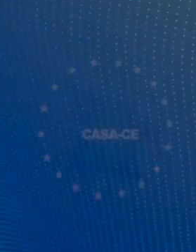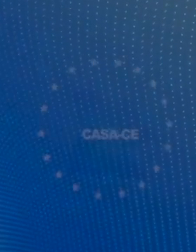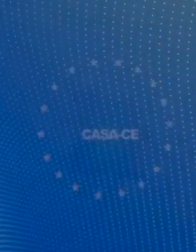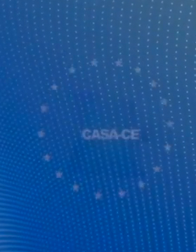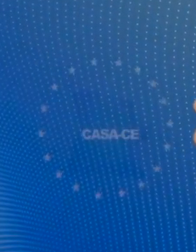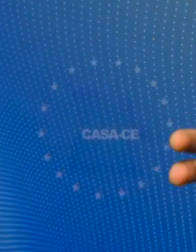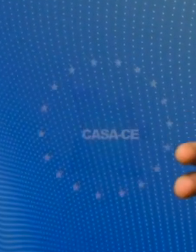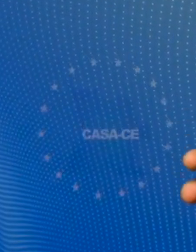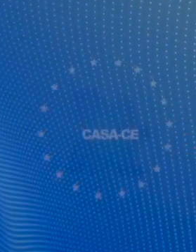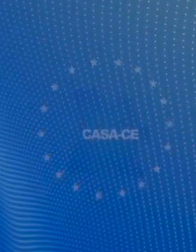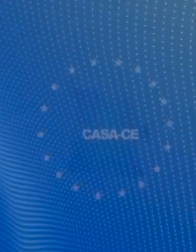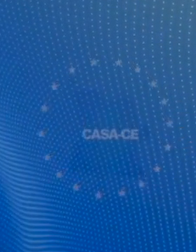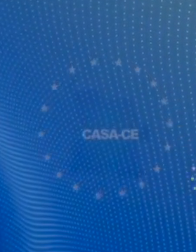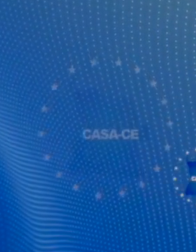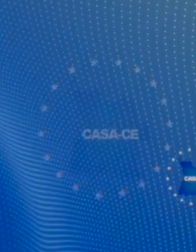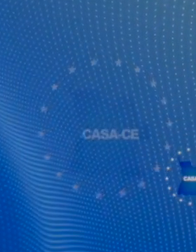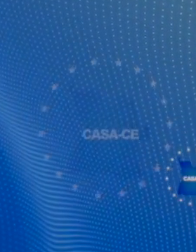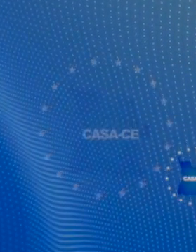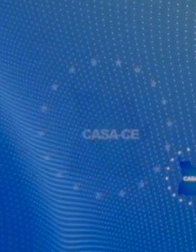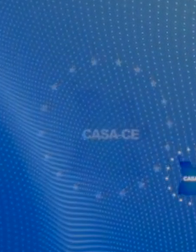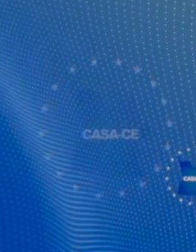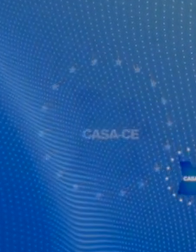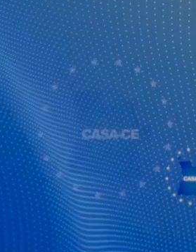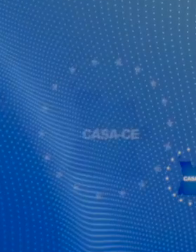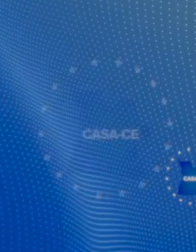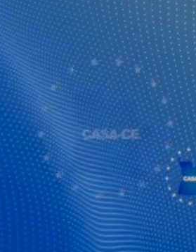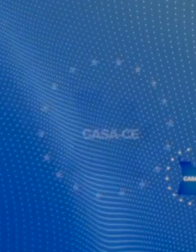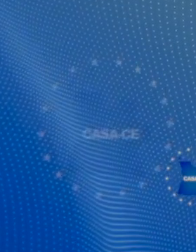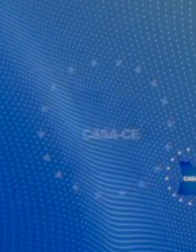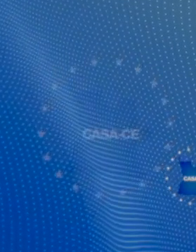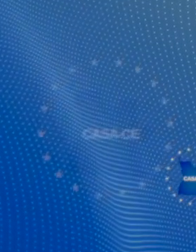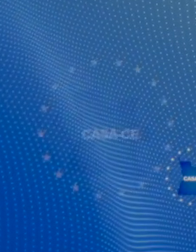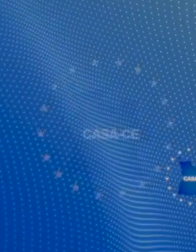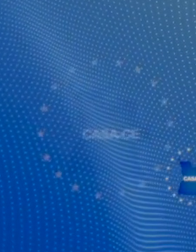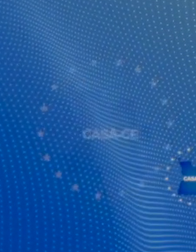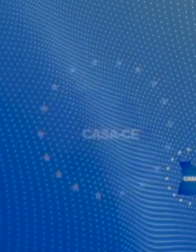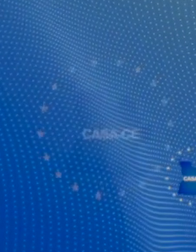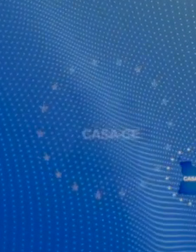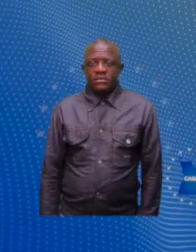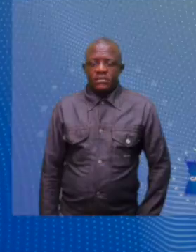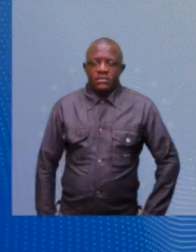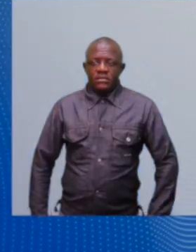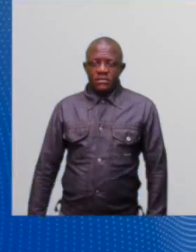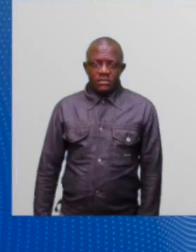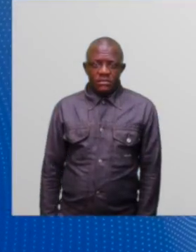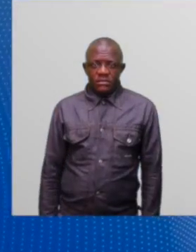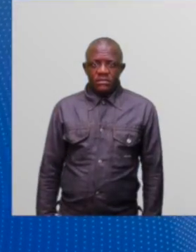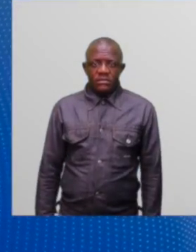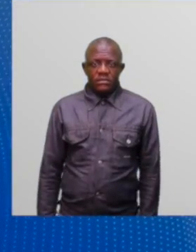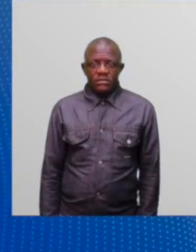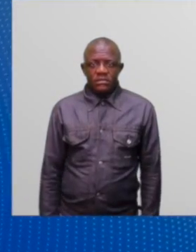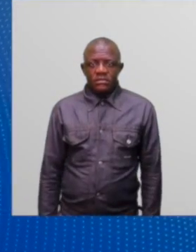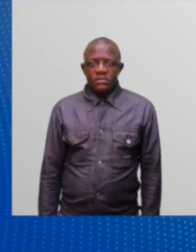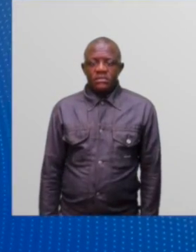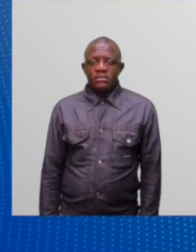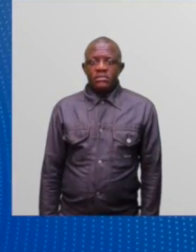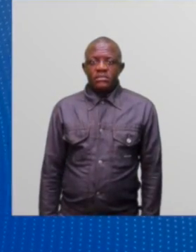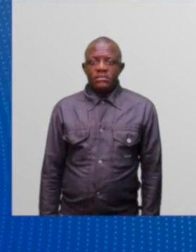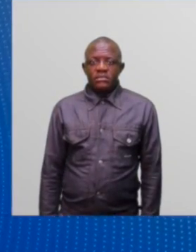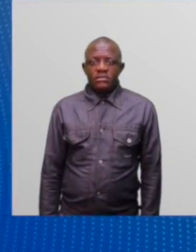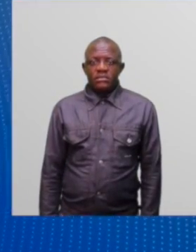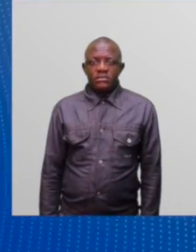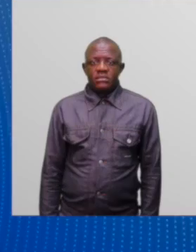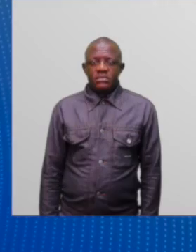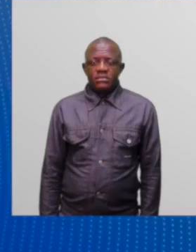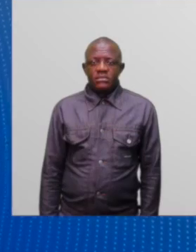Angola, boa noite. Hoje vamos falar das autarquias. As autarquias são a fórmula